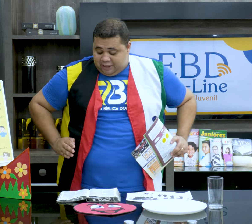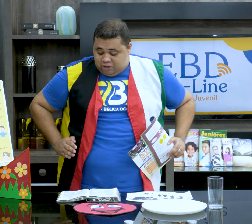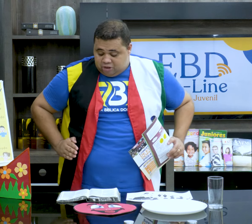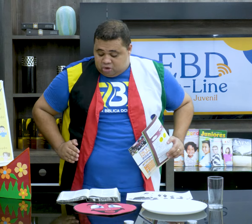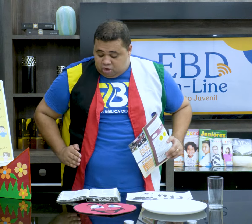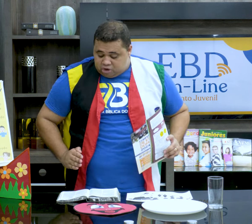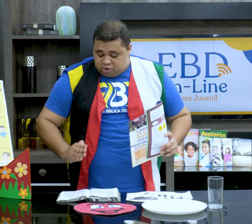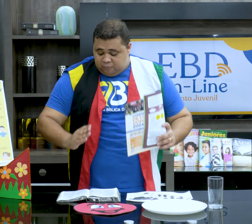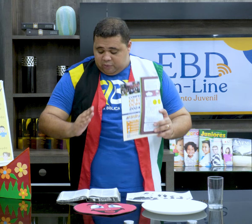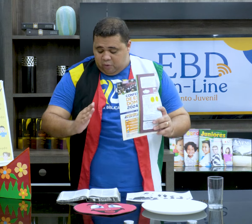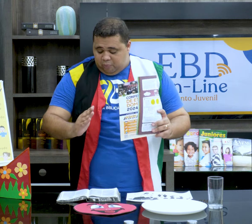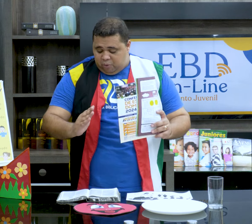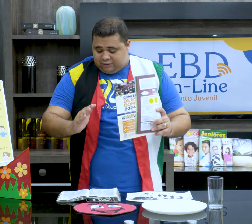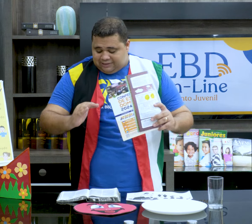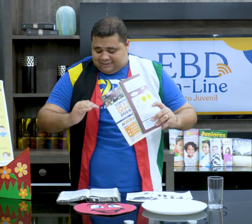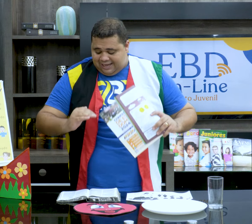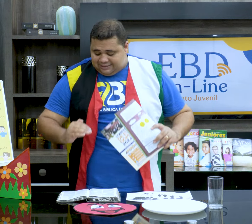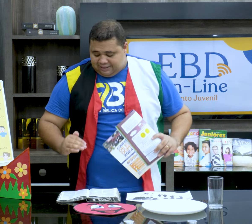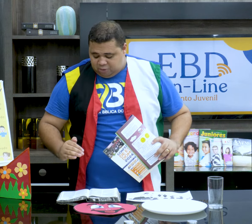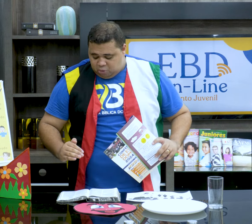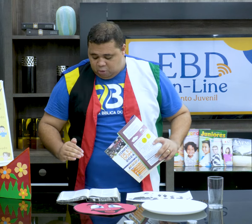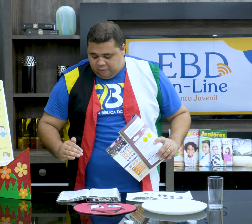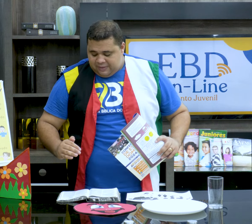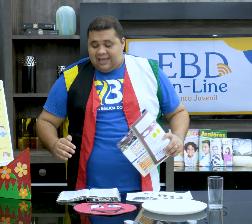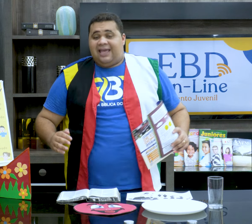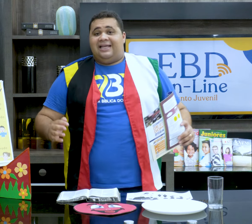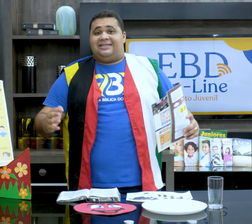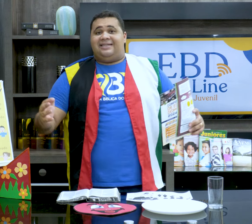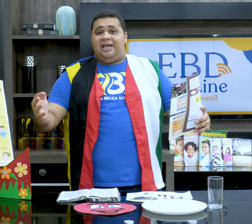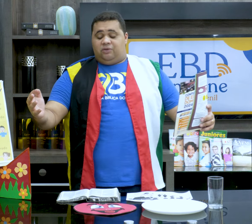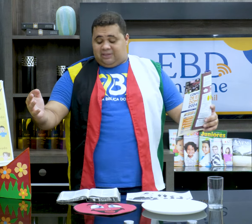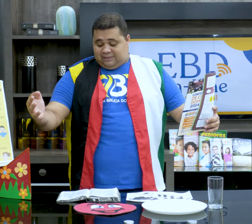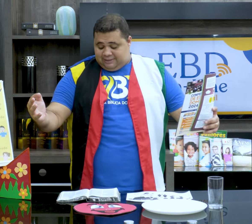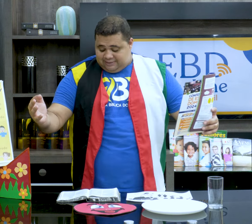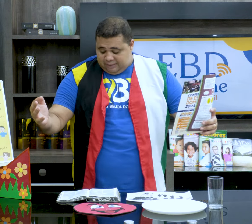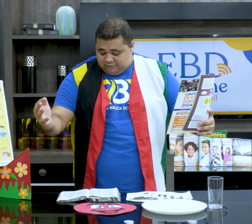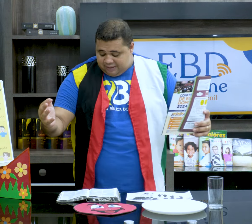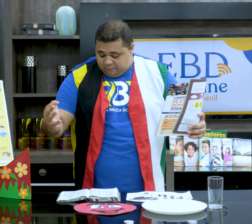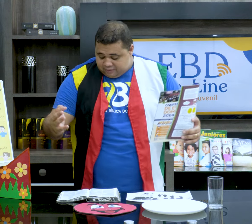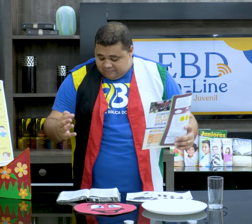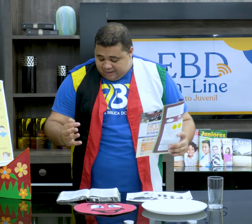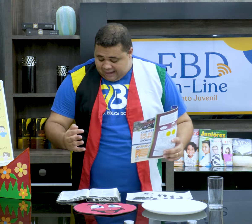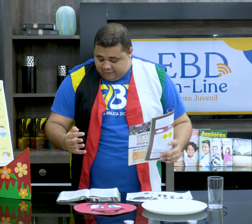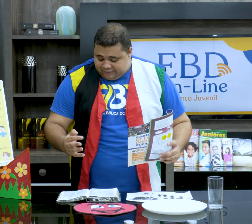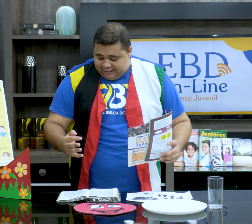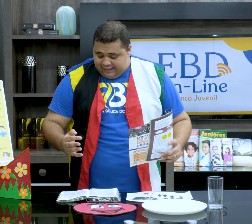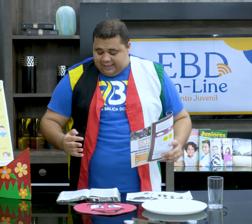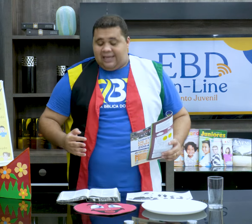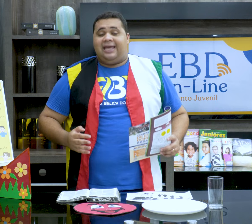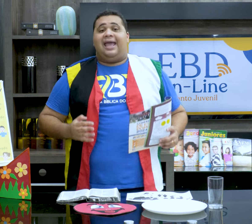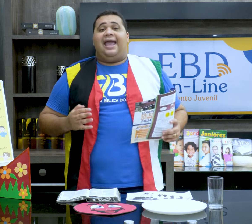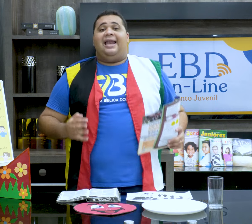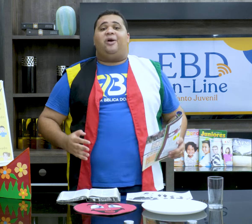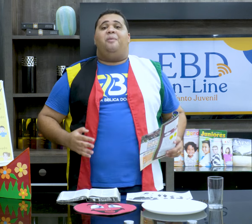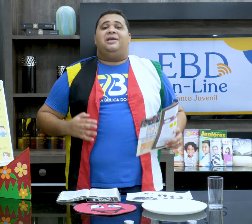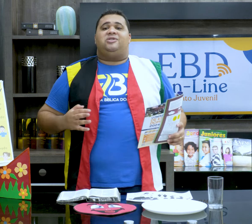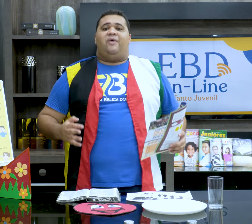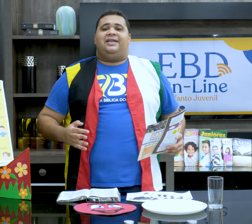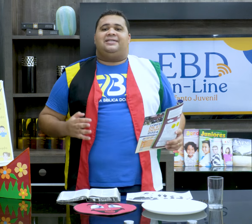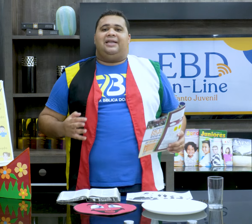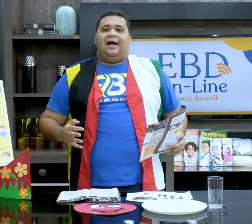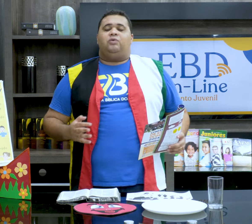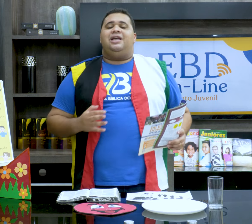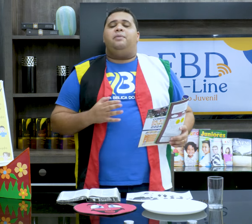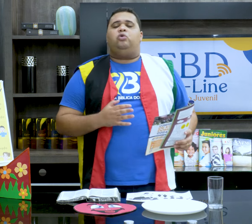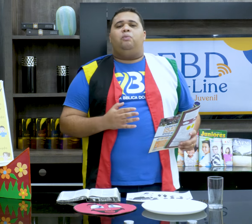ver que Jesus subiu ao monte se assentou seus discípulos se aproximaram dele e ele começou